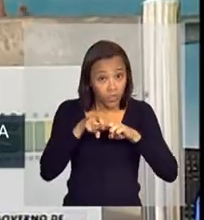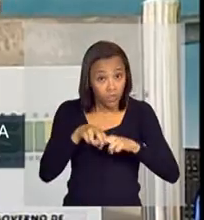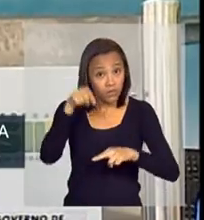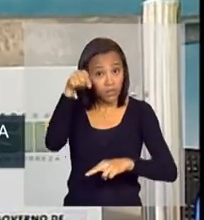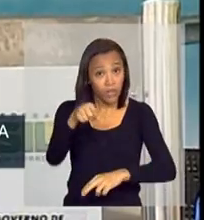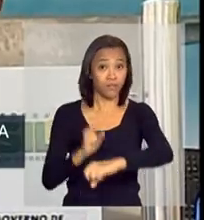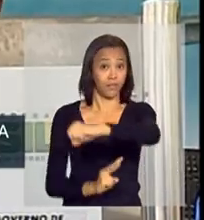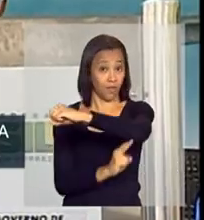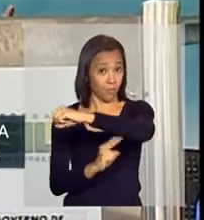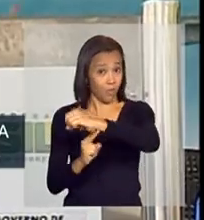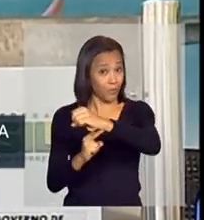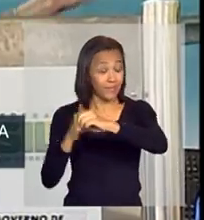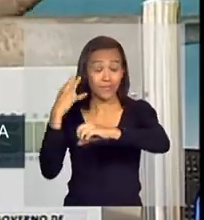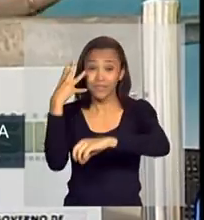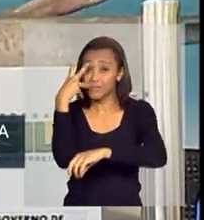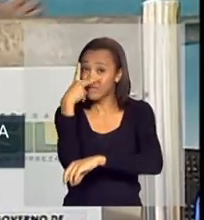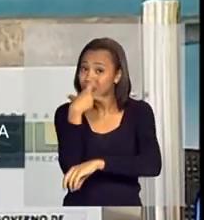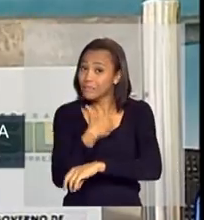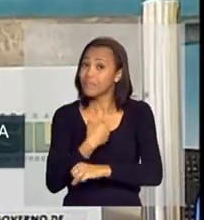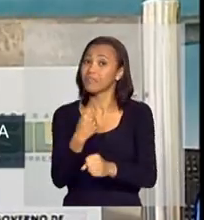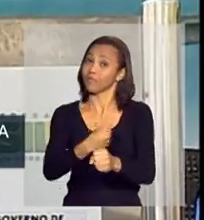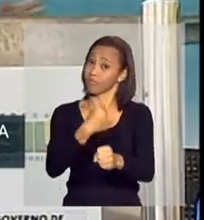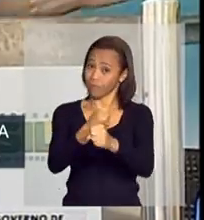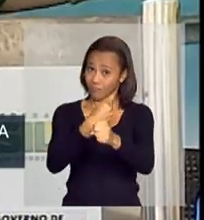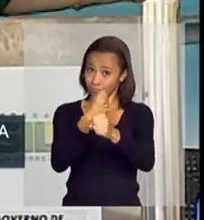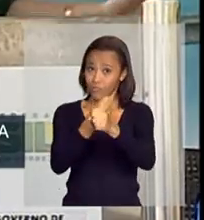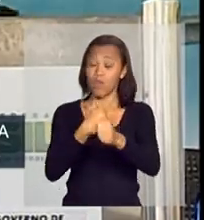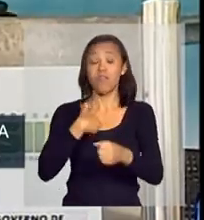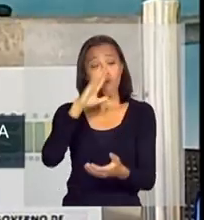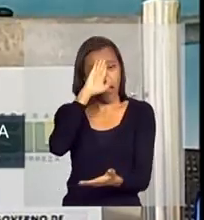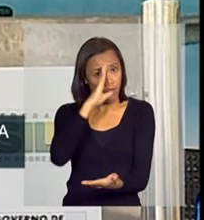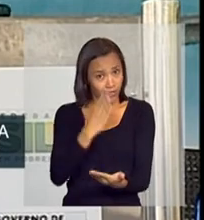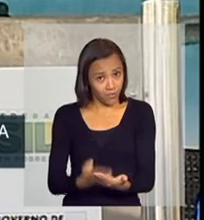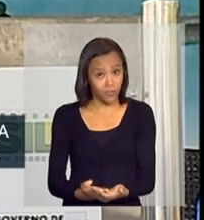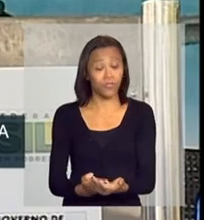obra belíssima, e aí acredito que